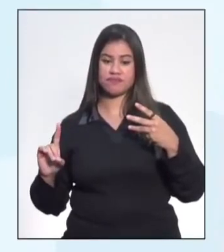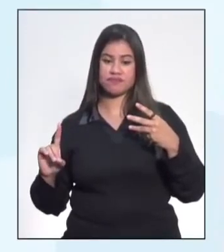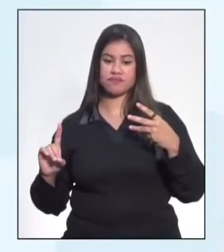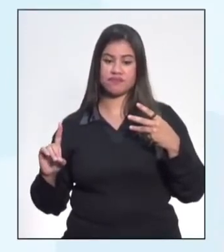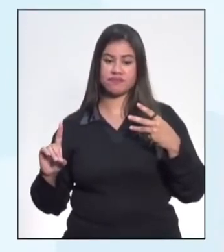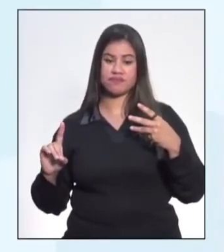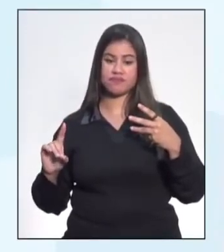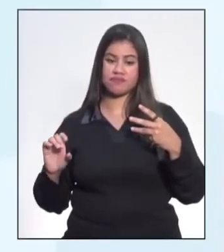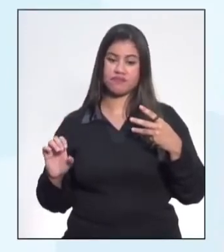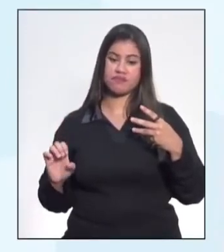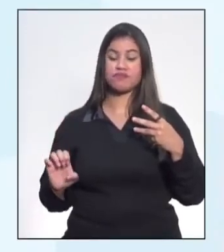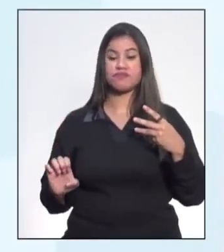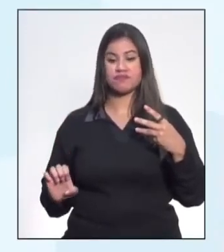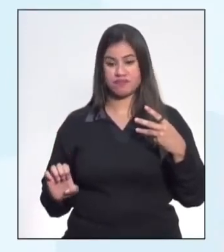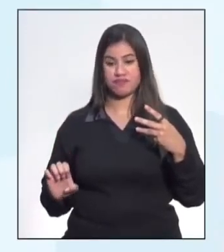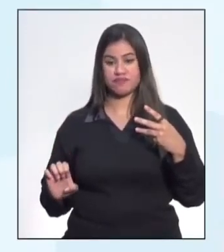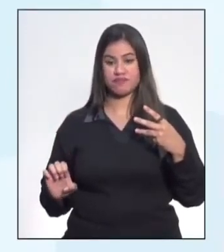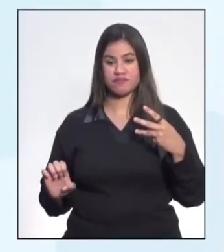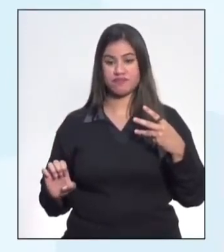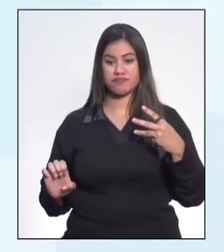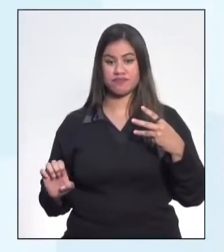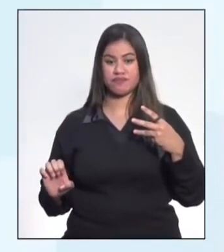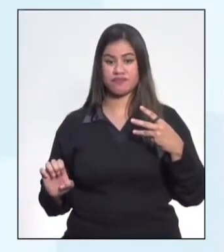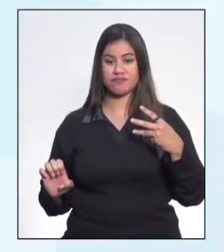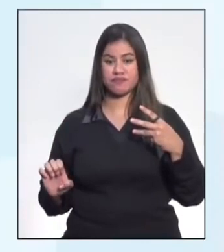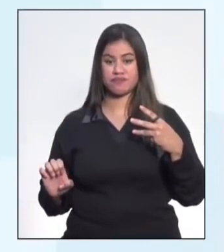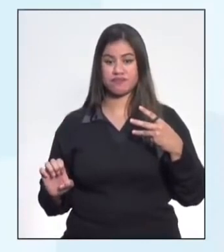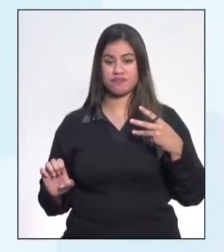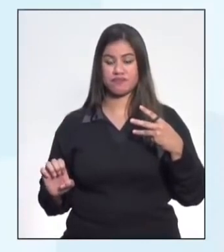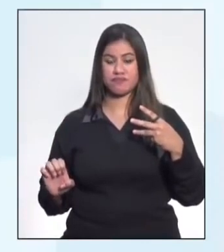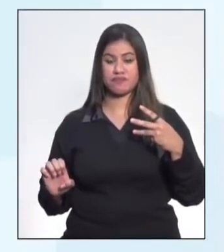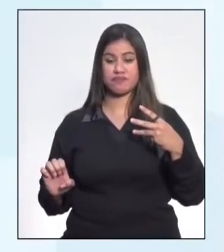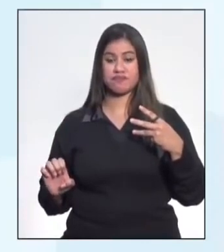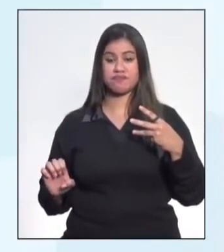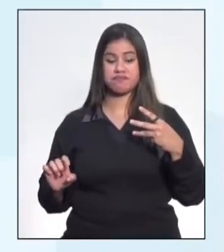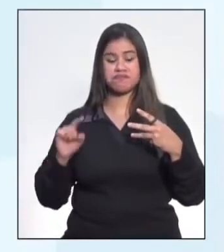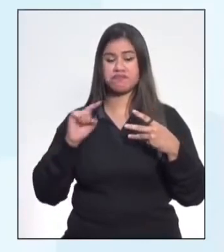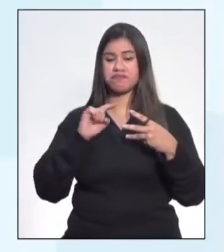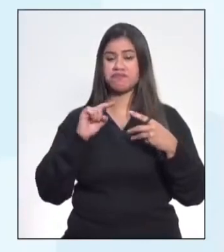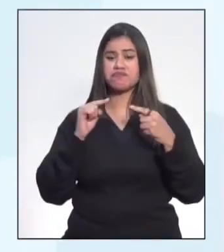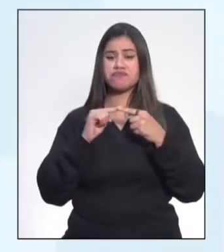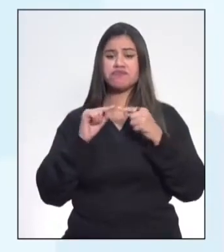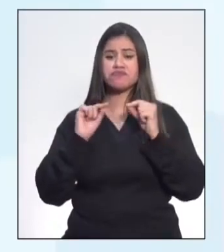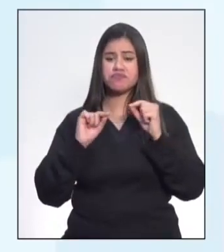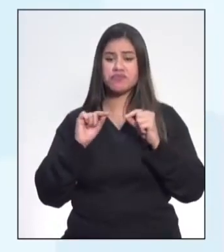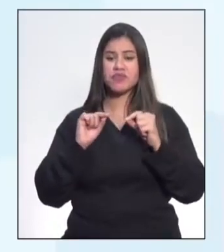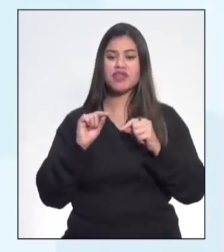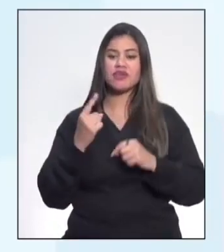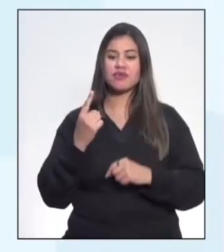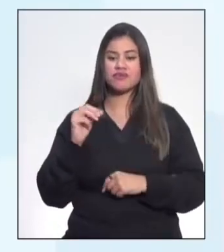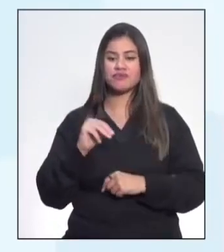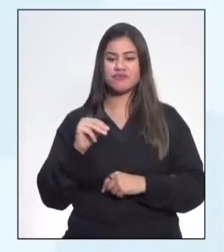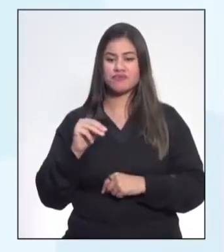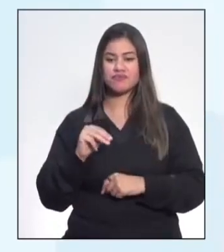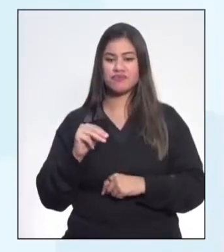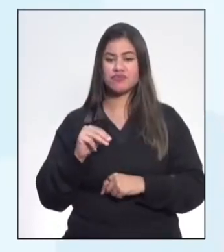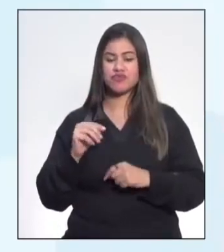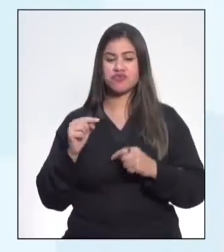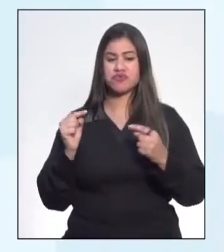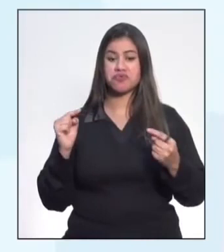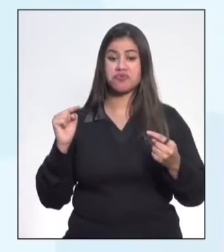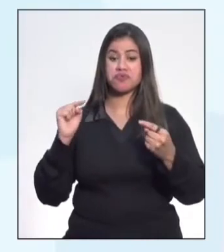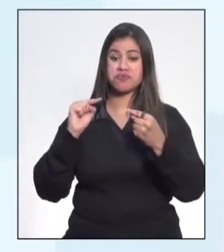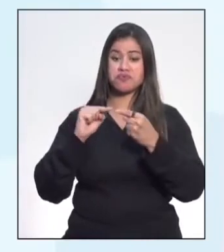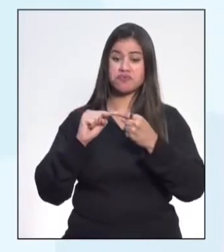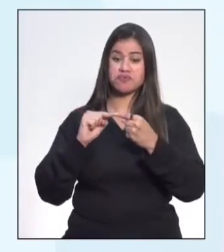é endotérmico, ou apenas o 2 é endotérmico. Um minutinho para responder essa questão. Quais desses aí